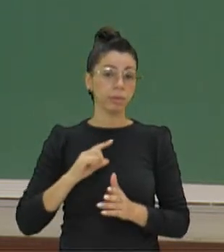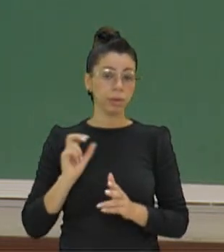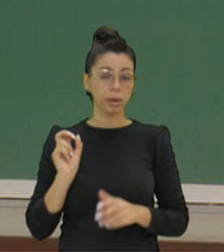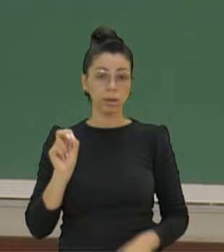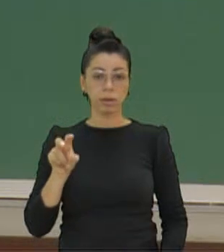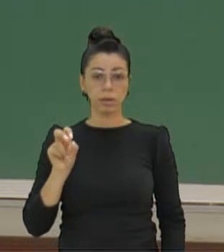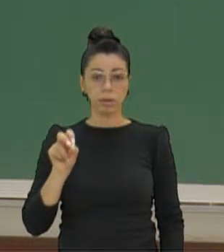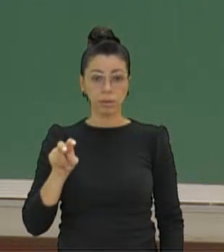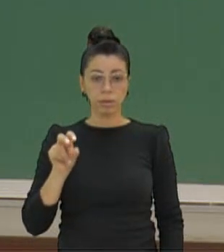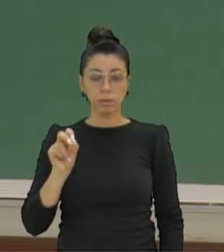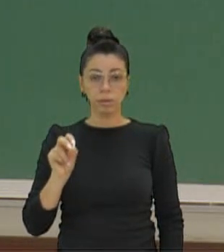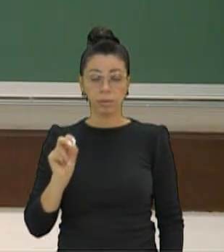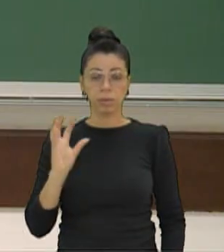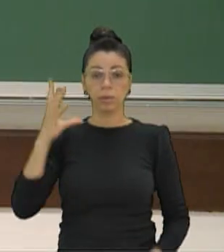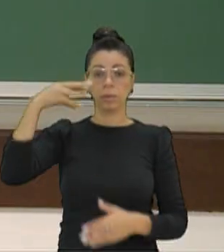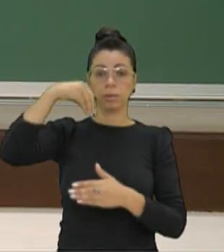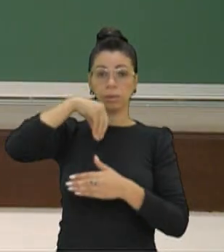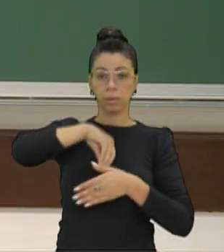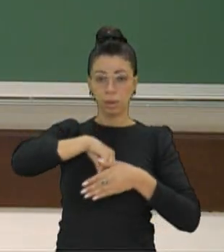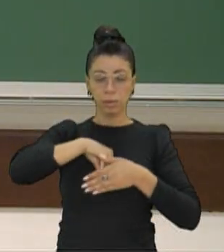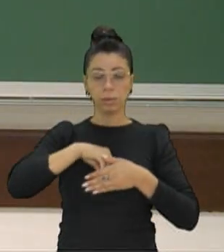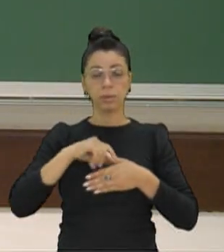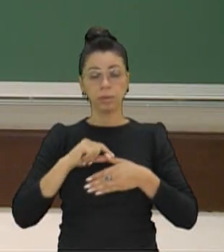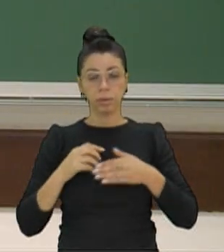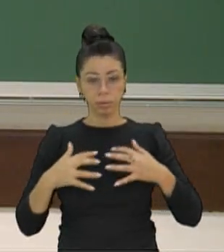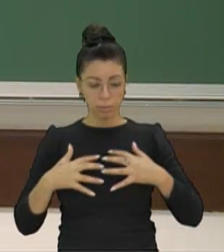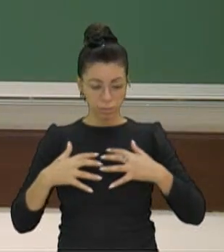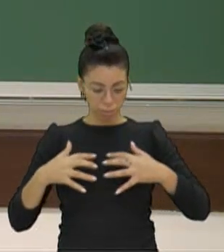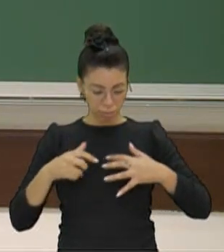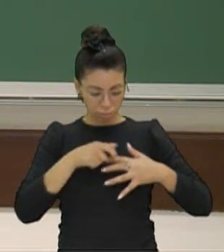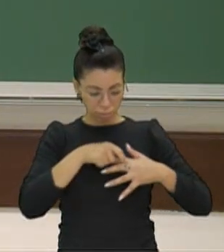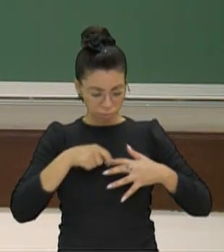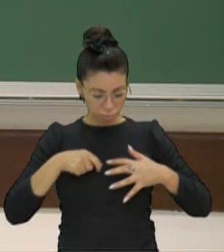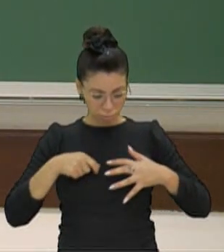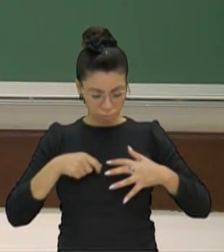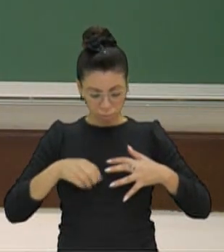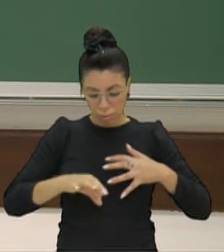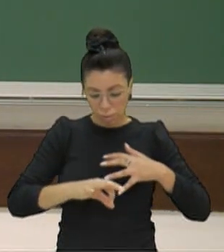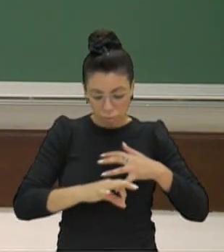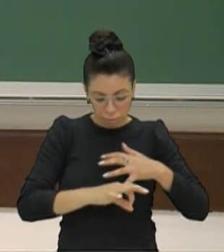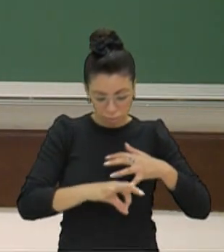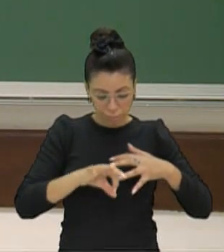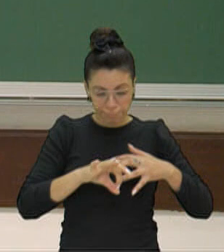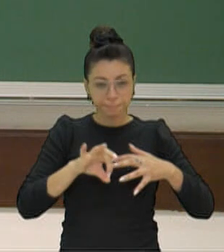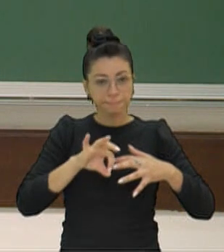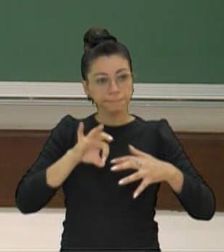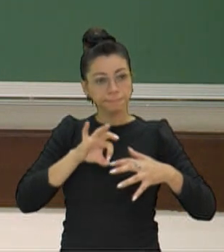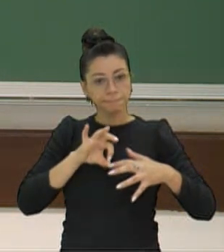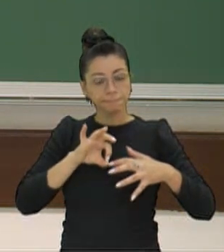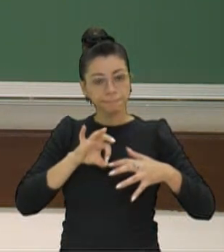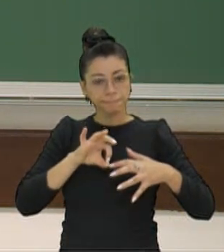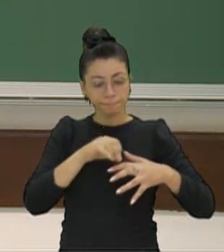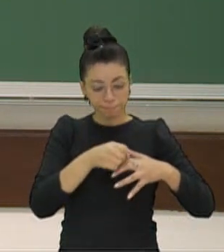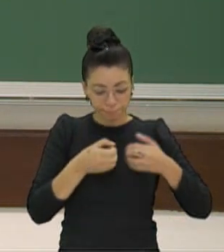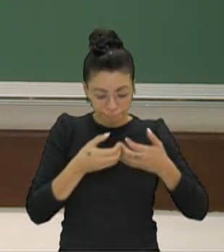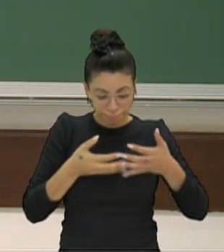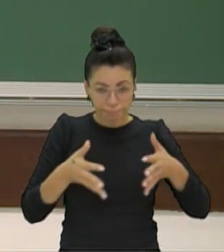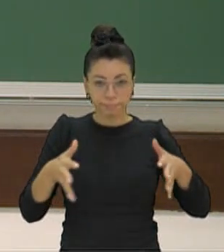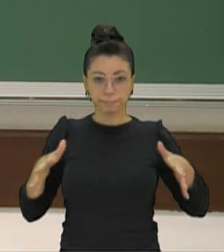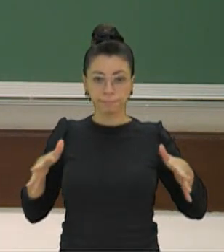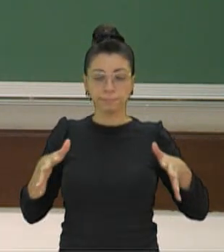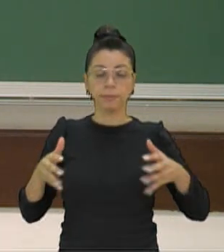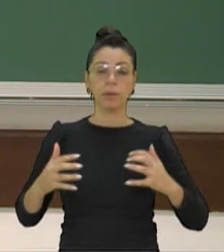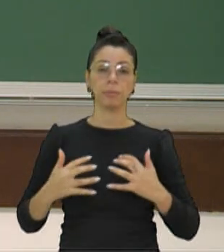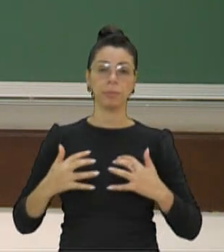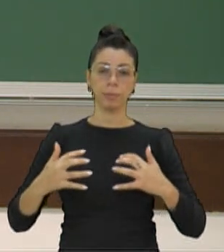inflamação lá nos bronquíolos. Então, bronquita nos brônquios. Quando os brônquios se abrem, que eles se ramificam lá